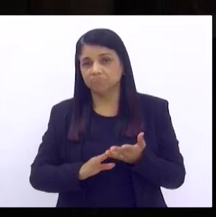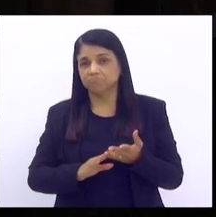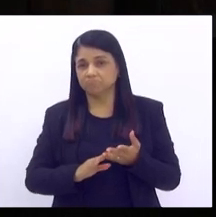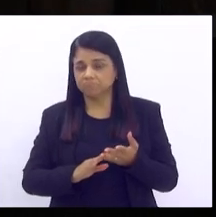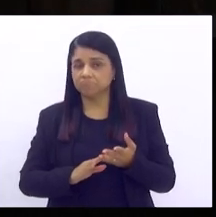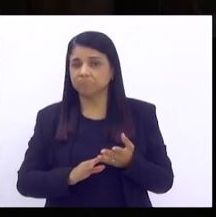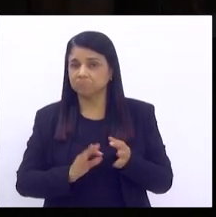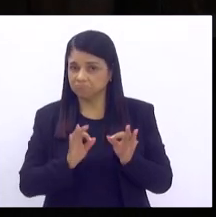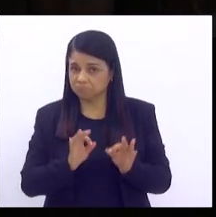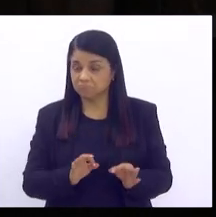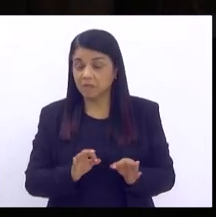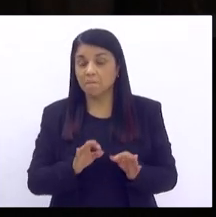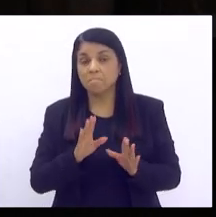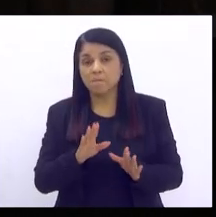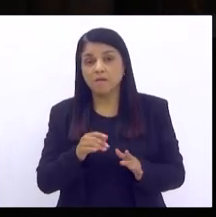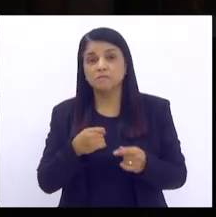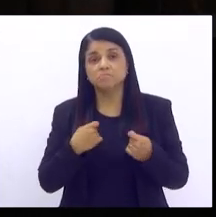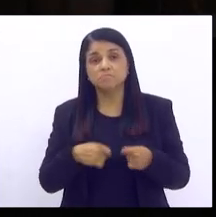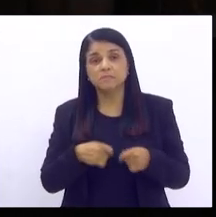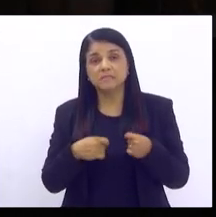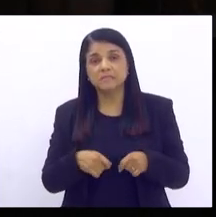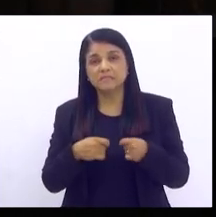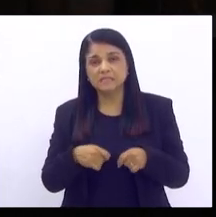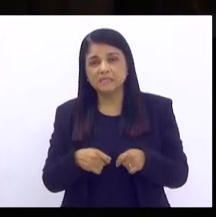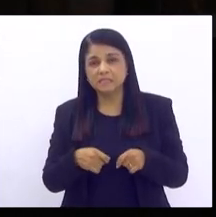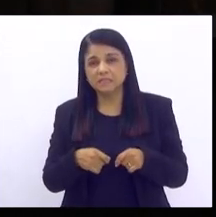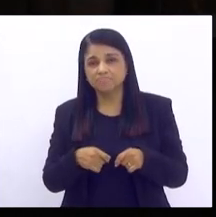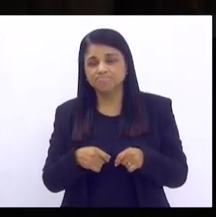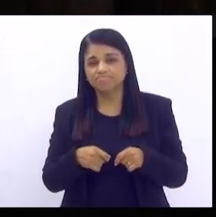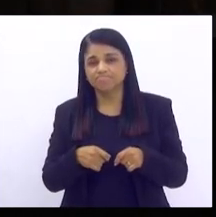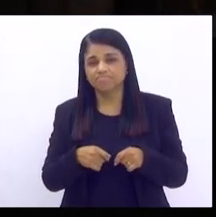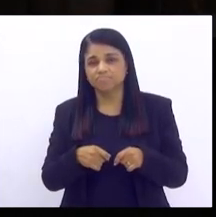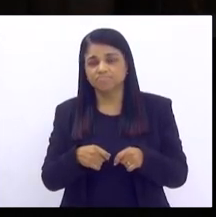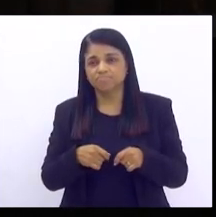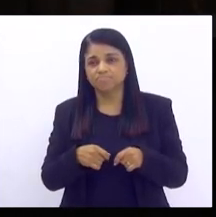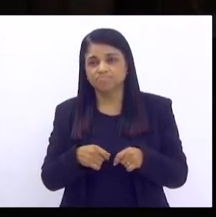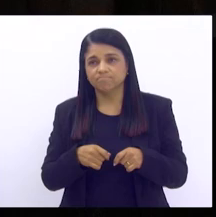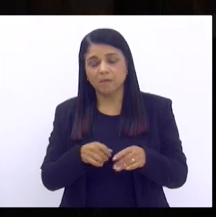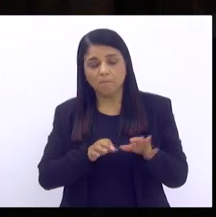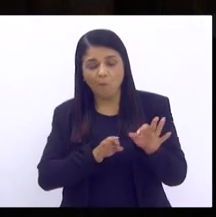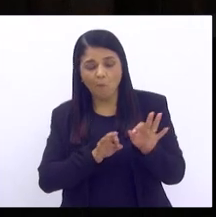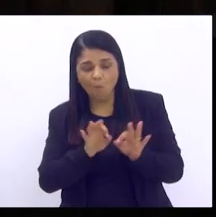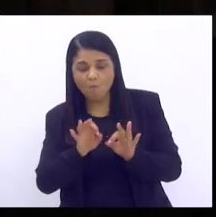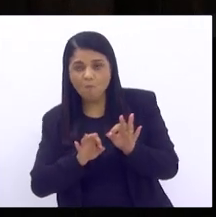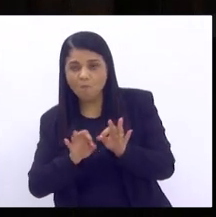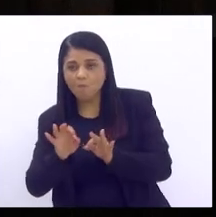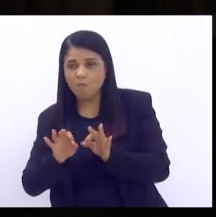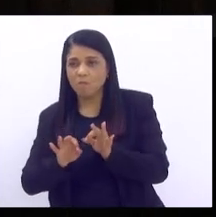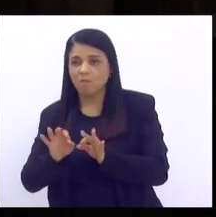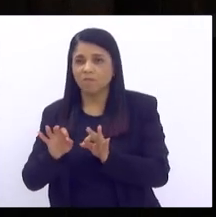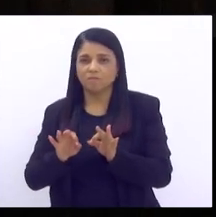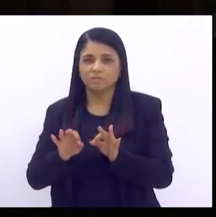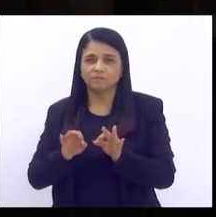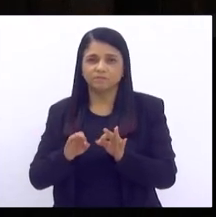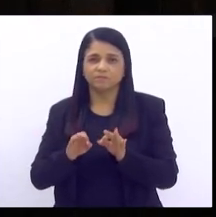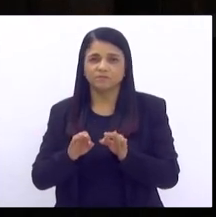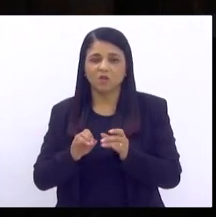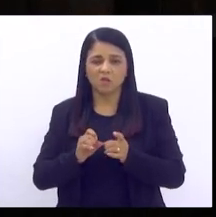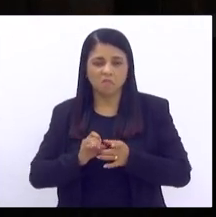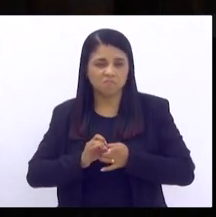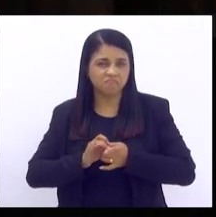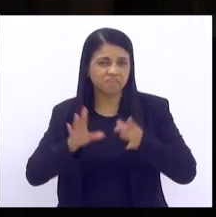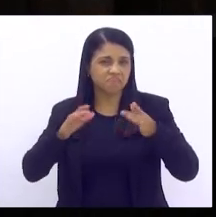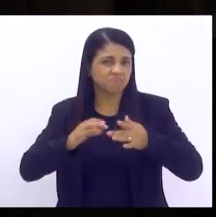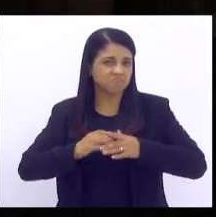oportuna. Mas eu acho que tudo isso precisa de uma disciplina, né? E não pode estar tudo correndo